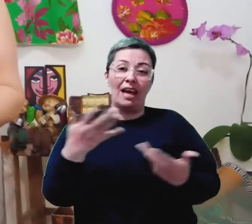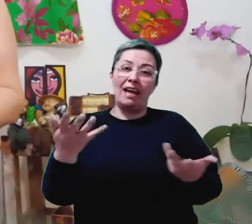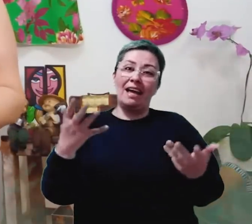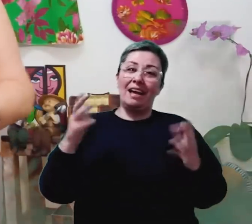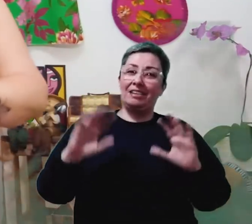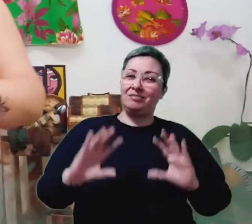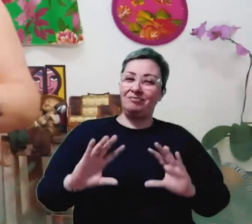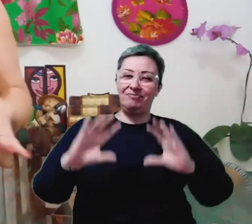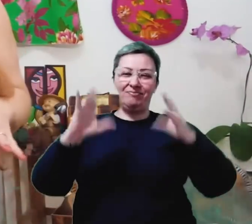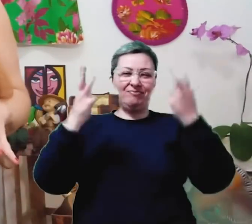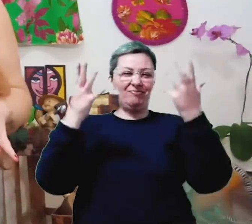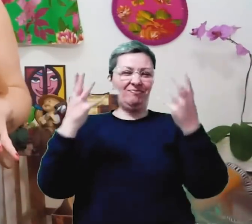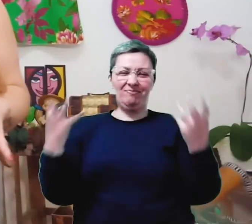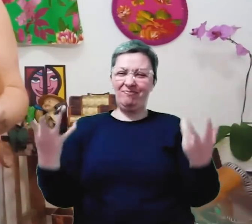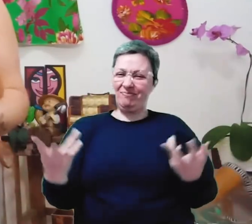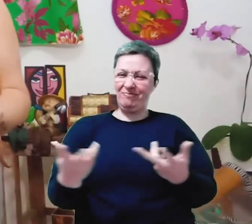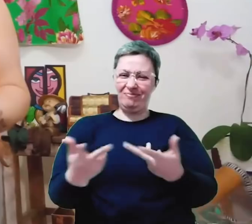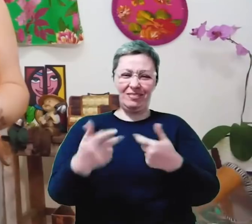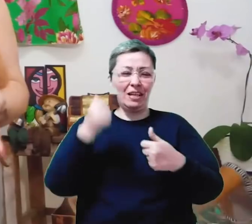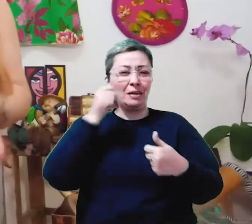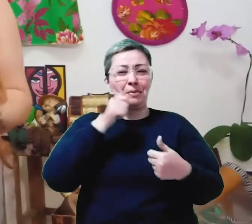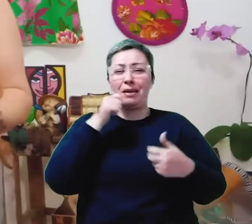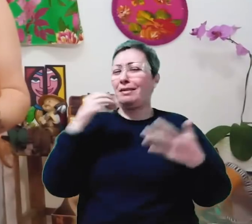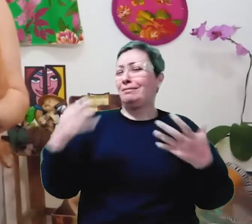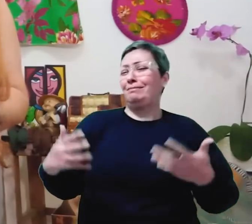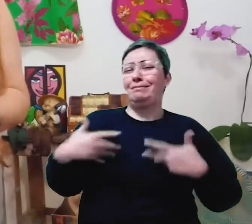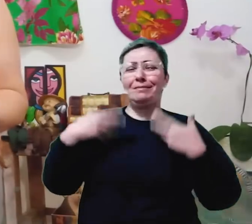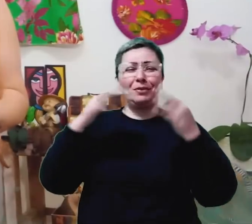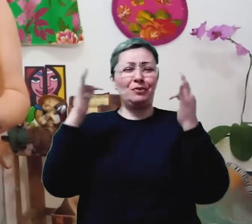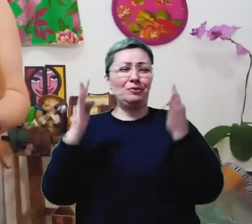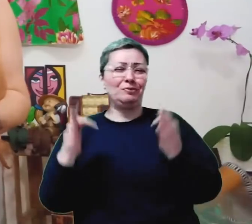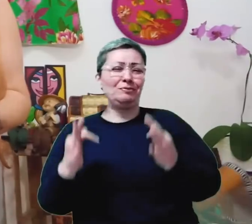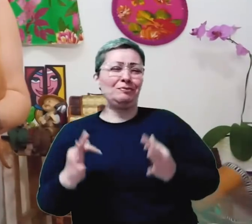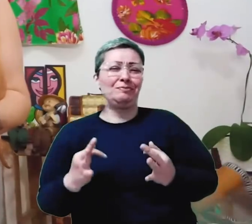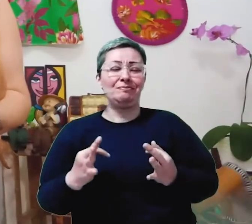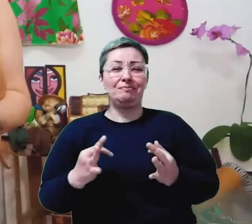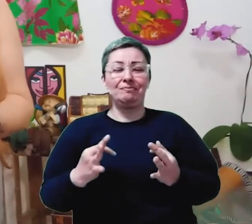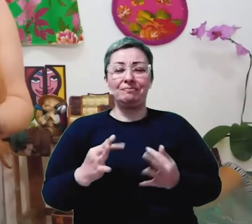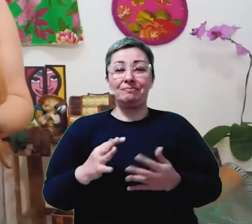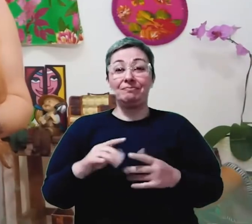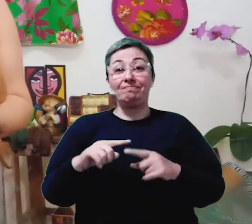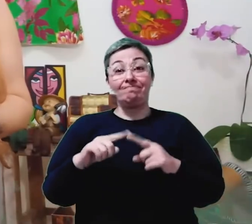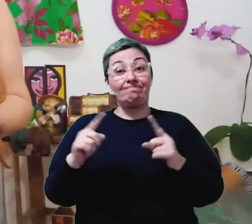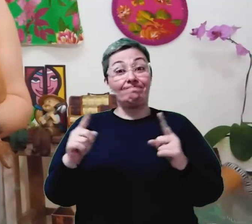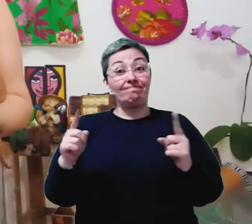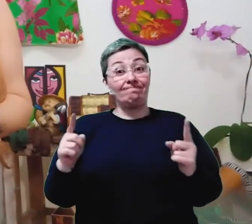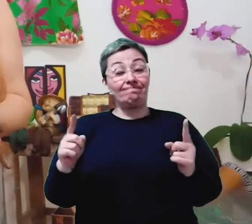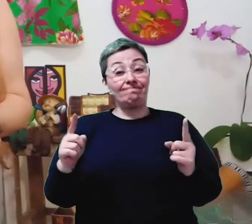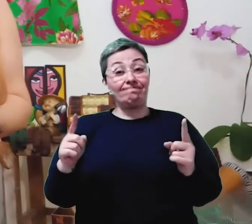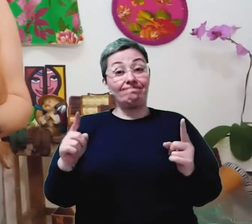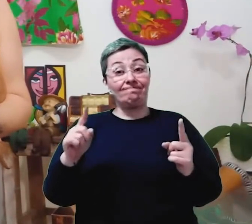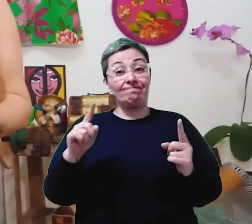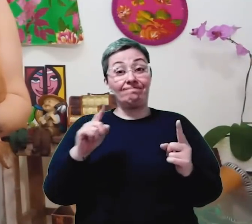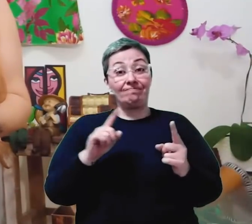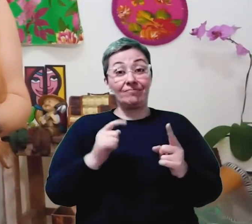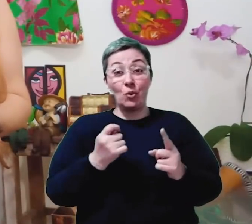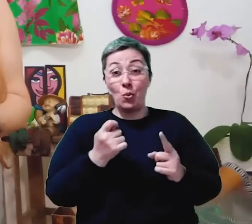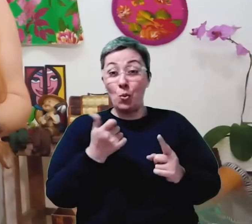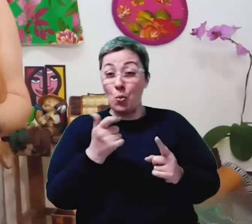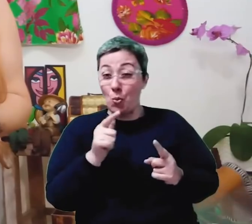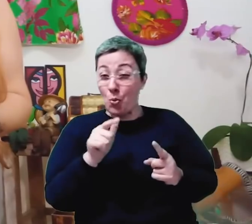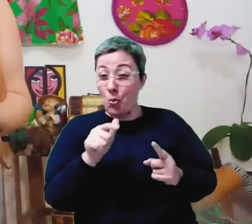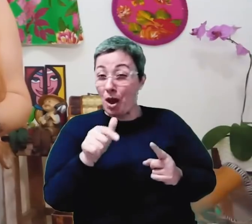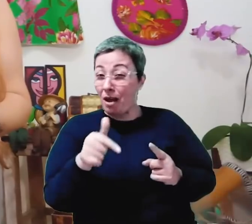foi uma festa incrível! A menina ficou tão feliz, tão feliz! Mas, logo